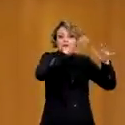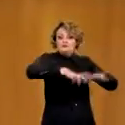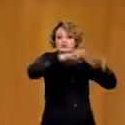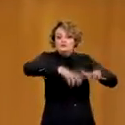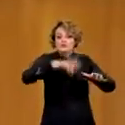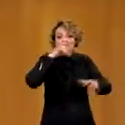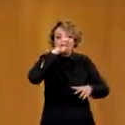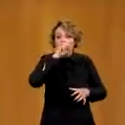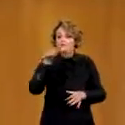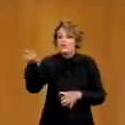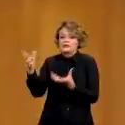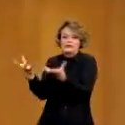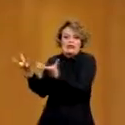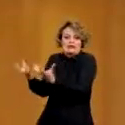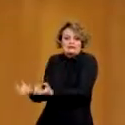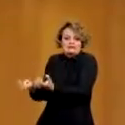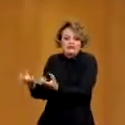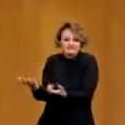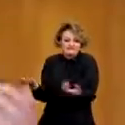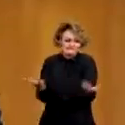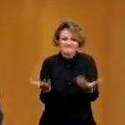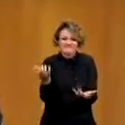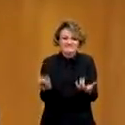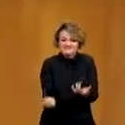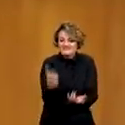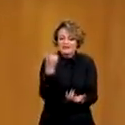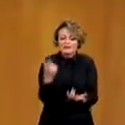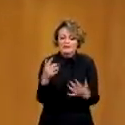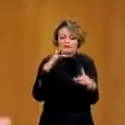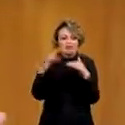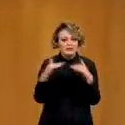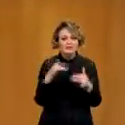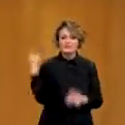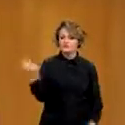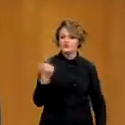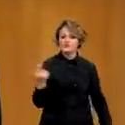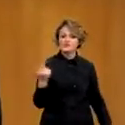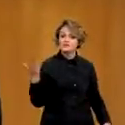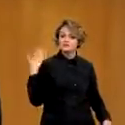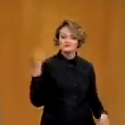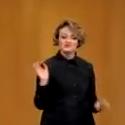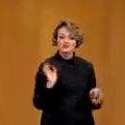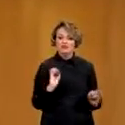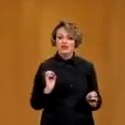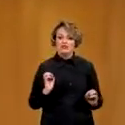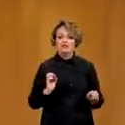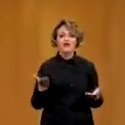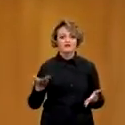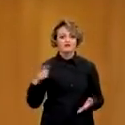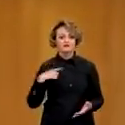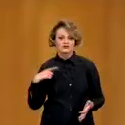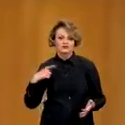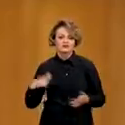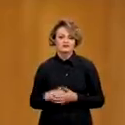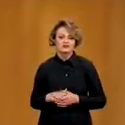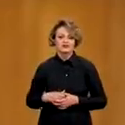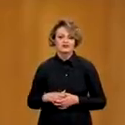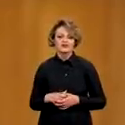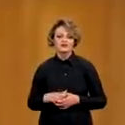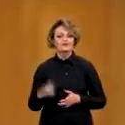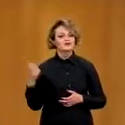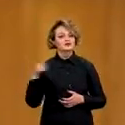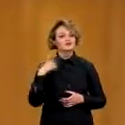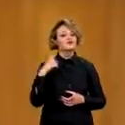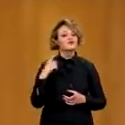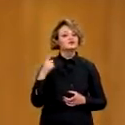chovia, faz seca demais onde não fazia, terremoto, furacão, coisa que a gente não tinha. Então, o que acontece? Veja, nós temos